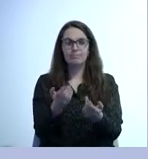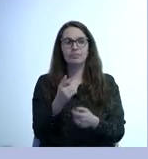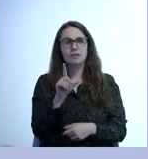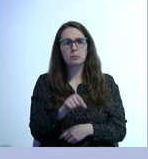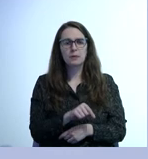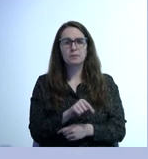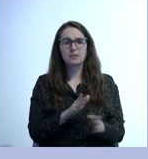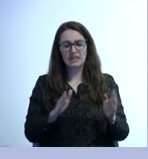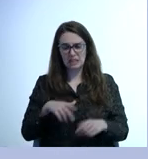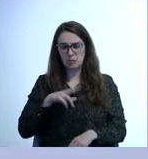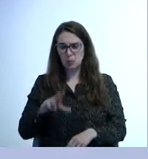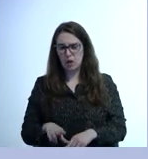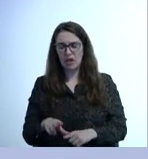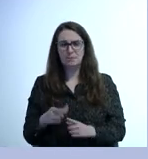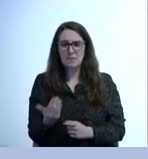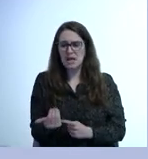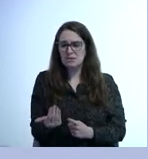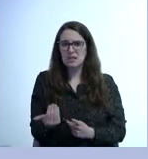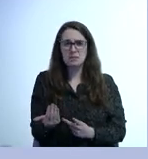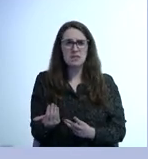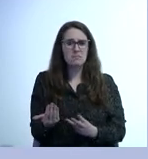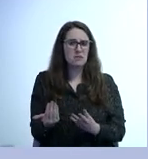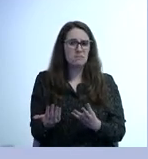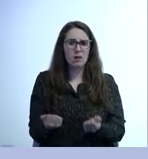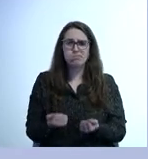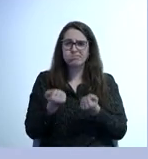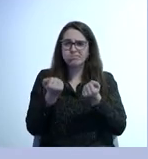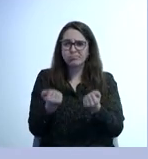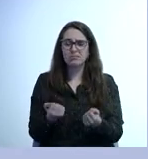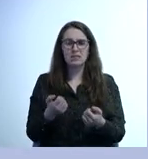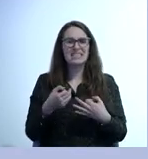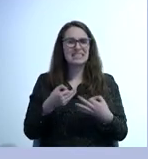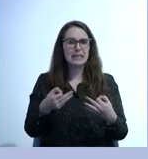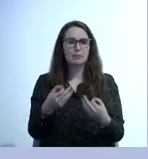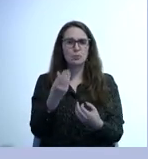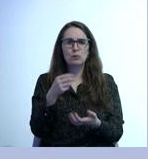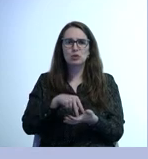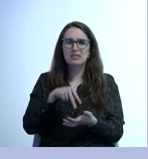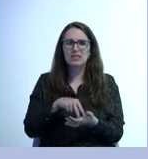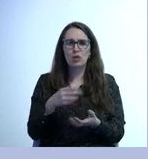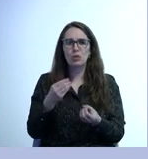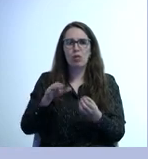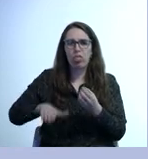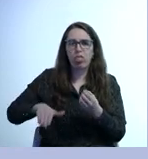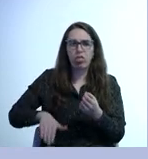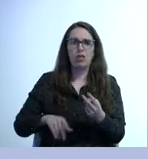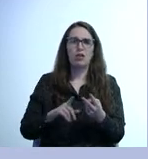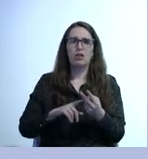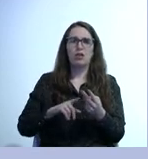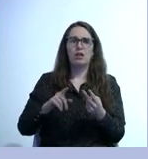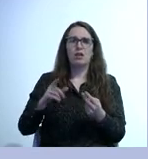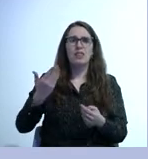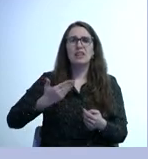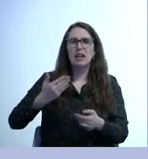imensas coisas que se poderiam conseguir e que não se conseguem. Nós estamos sempre numa posição muito subsidiária. Não há